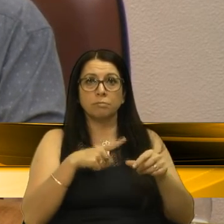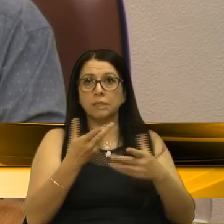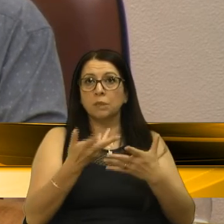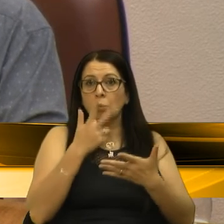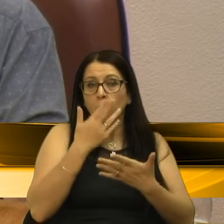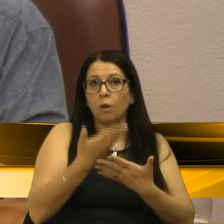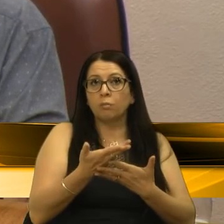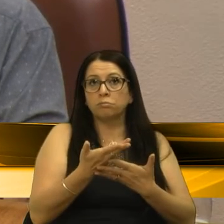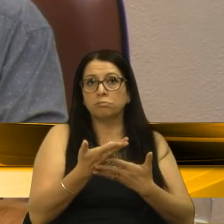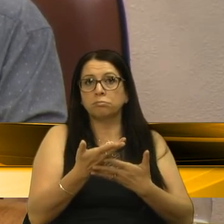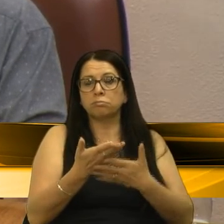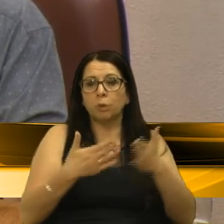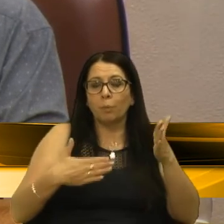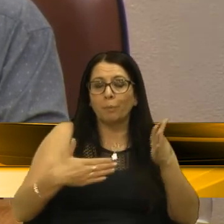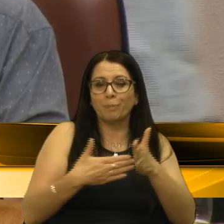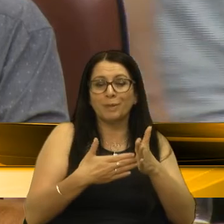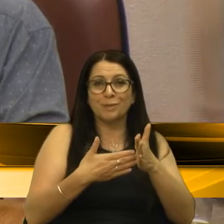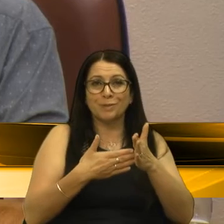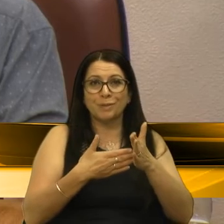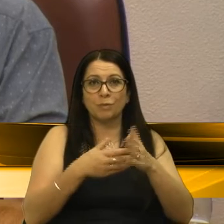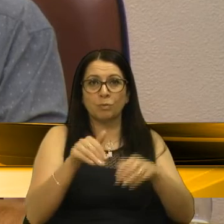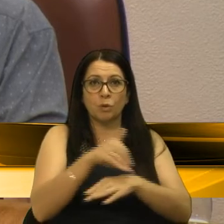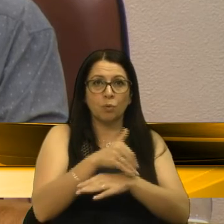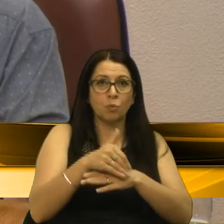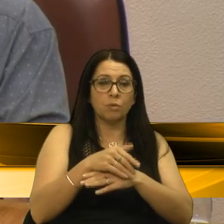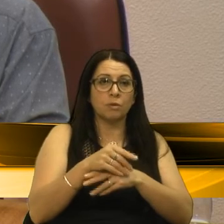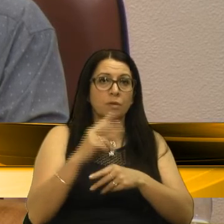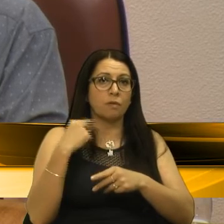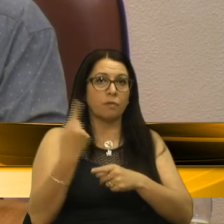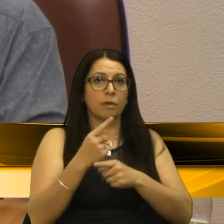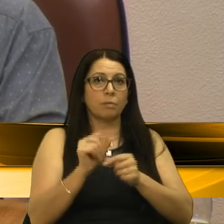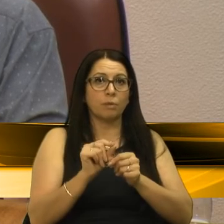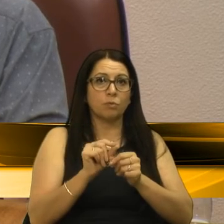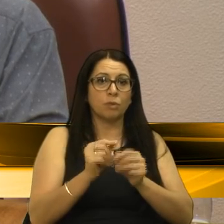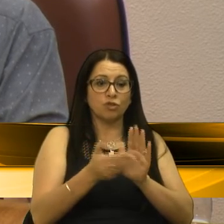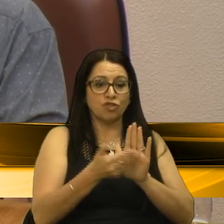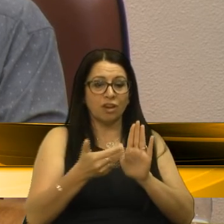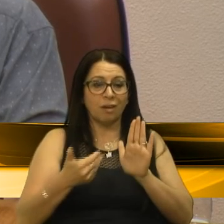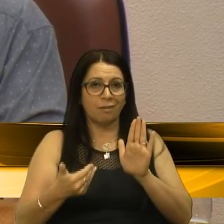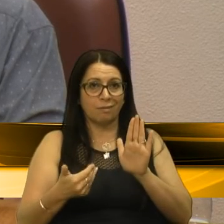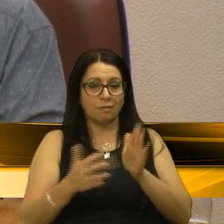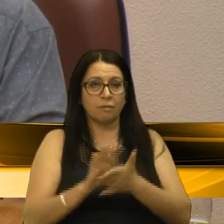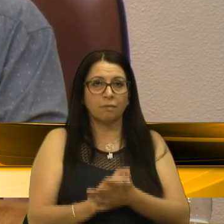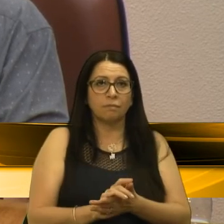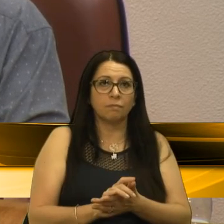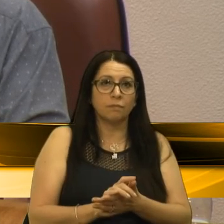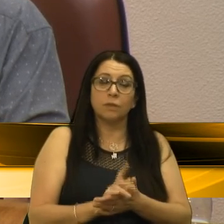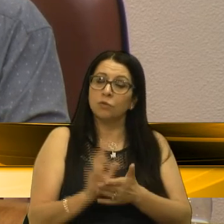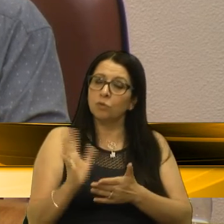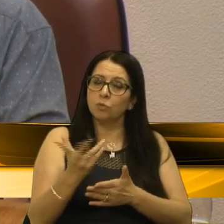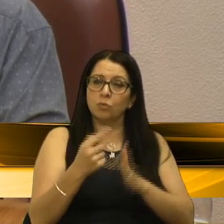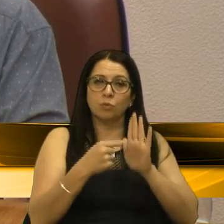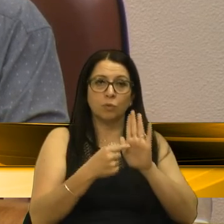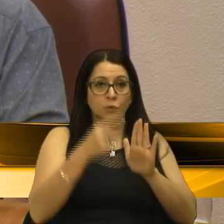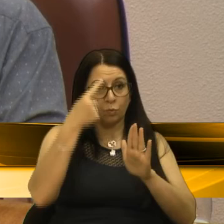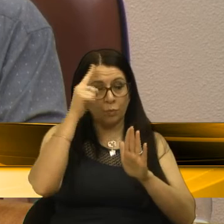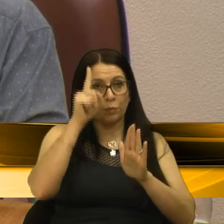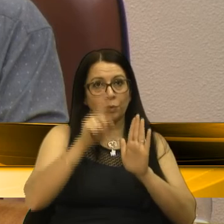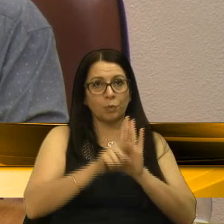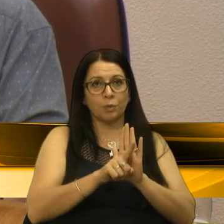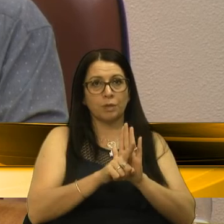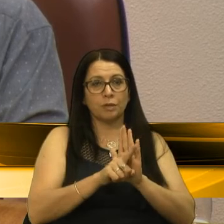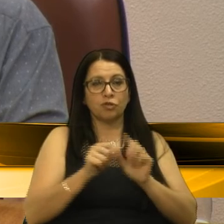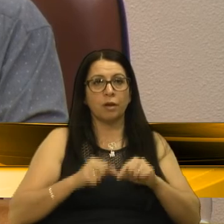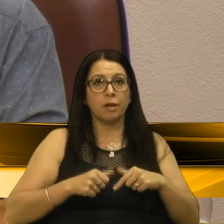tratado como obstrução da via pública, seriam adotadas as medidas para sua retirada. Diante disso, os autores da